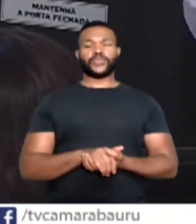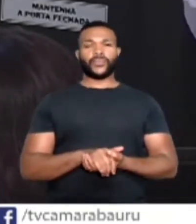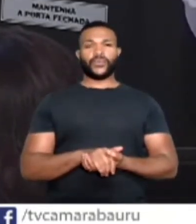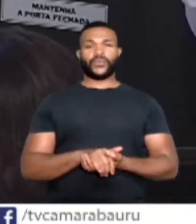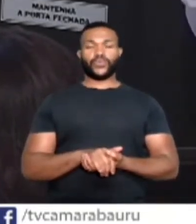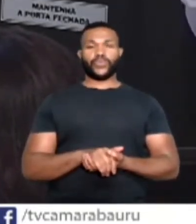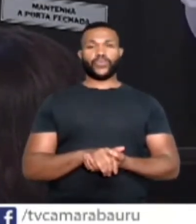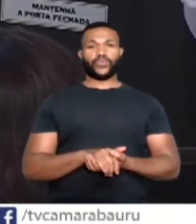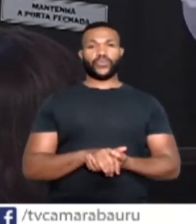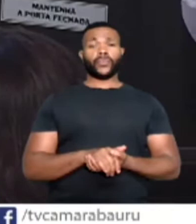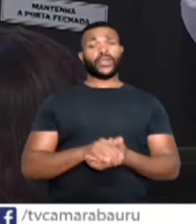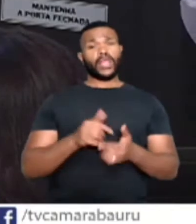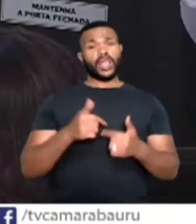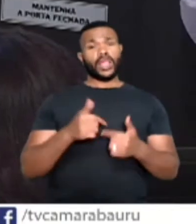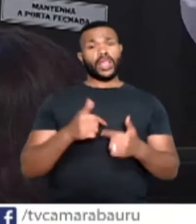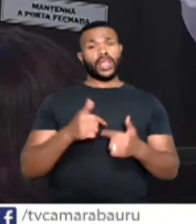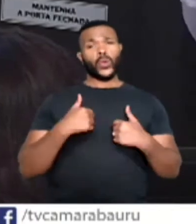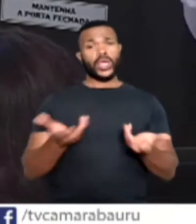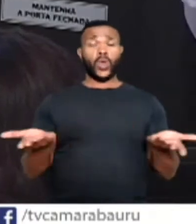Eu gostaria nessa tarde